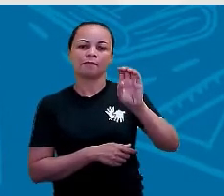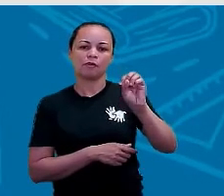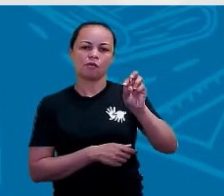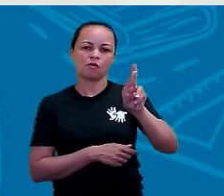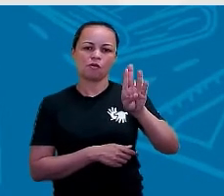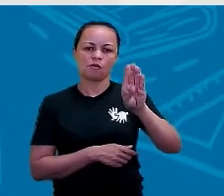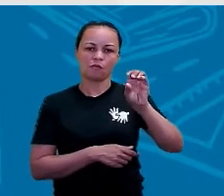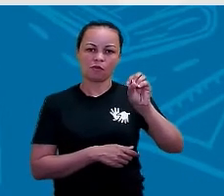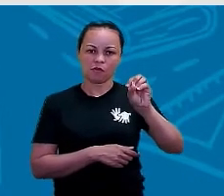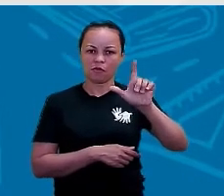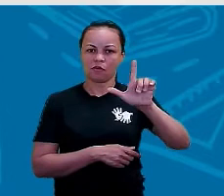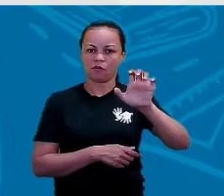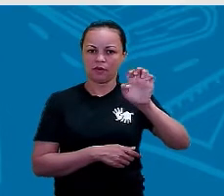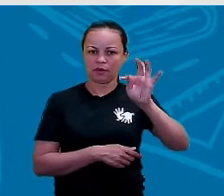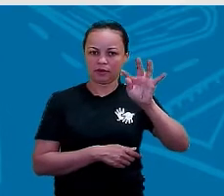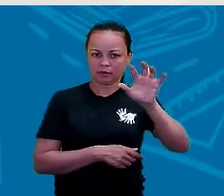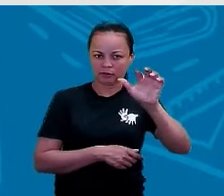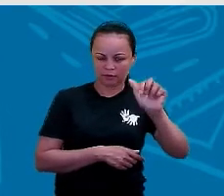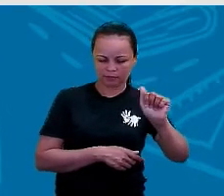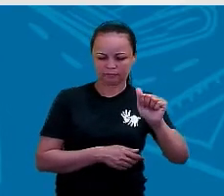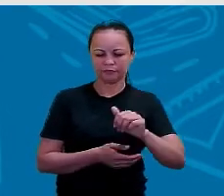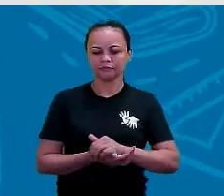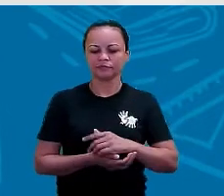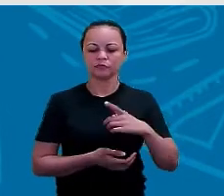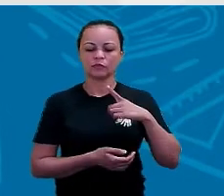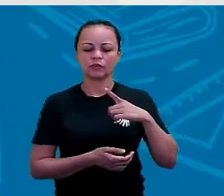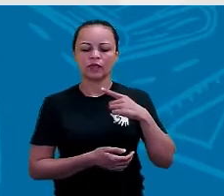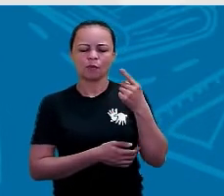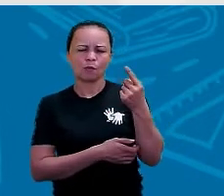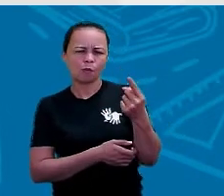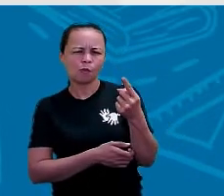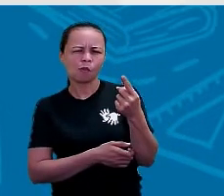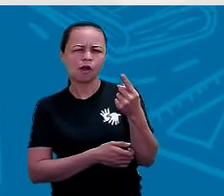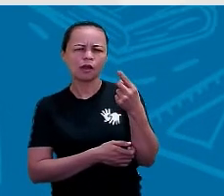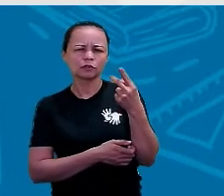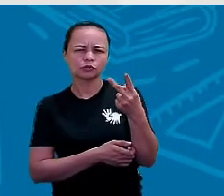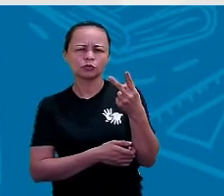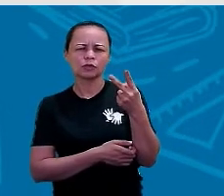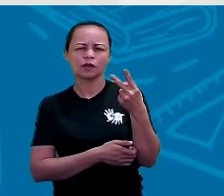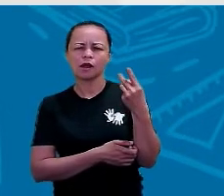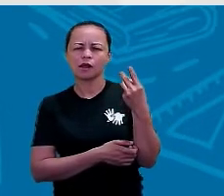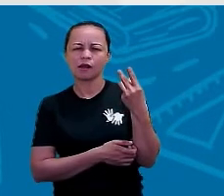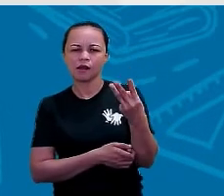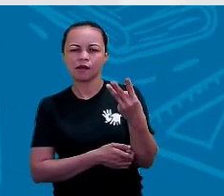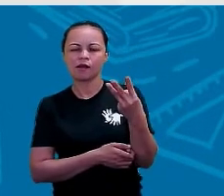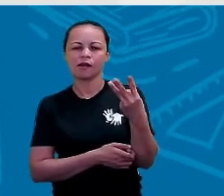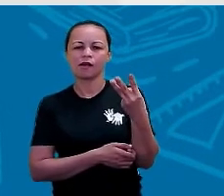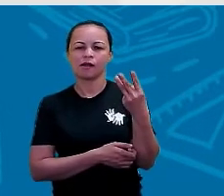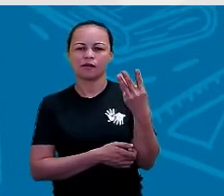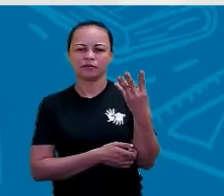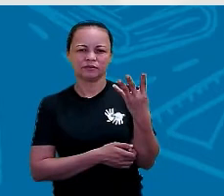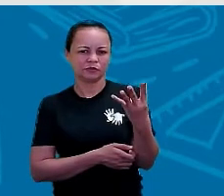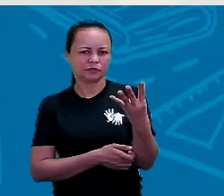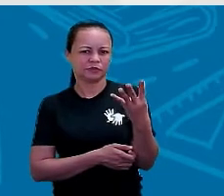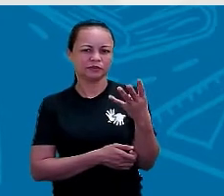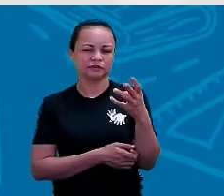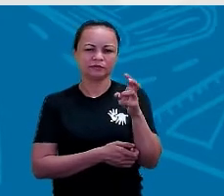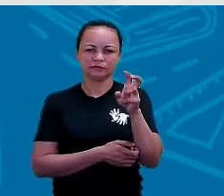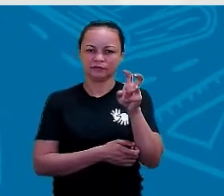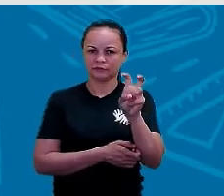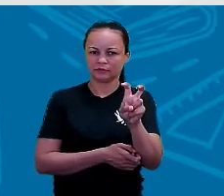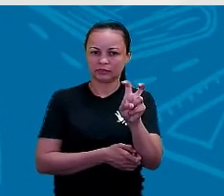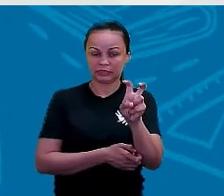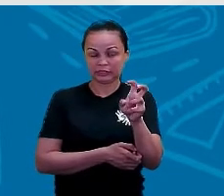borboleta. Vamos lá? Uma, duas, três, 4,